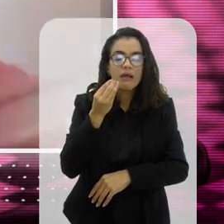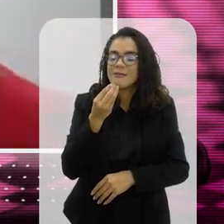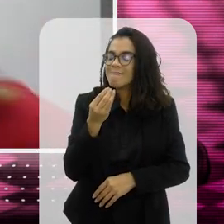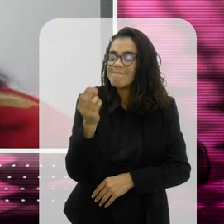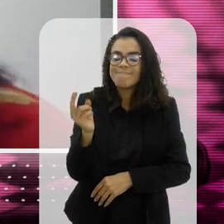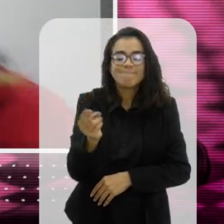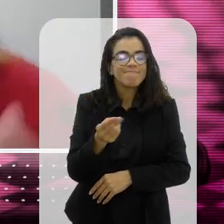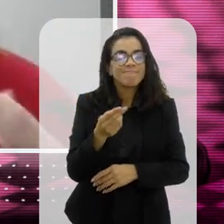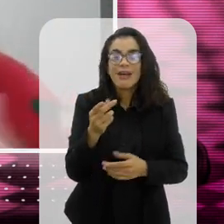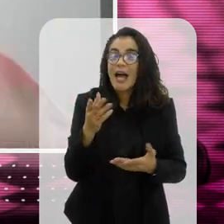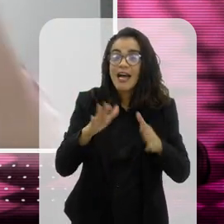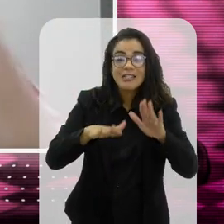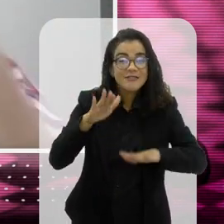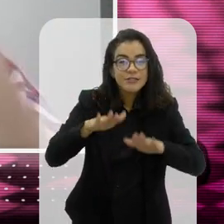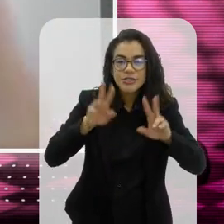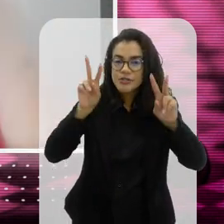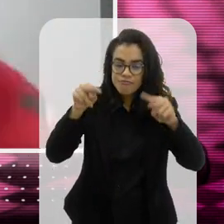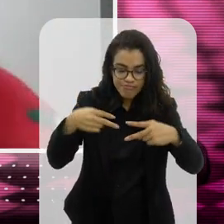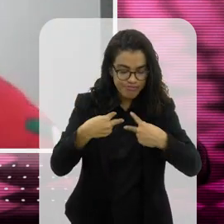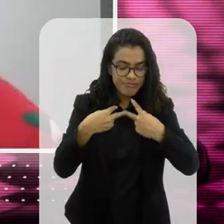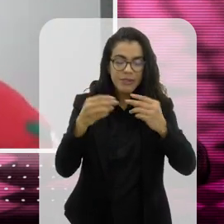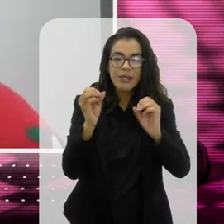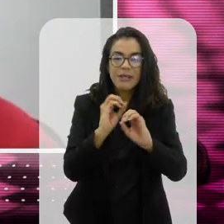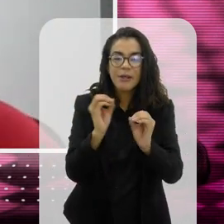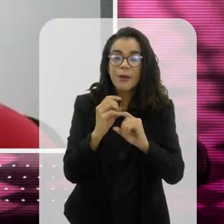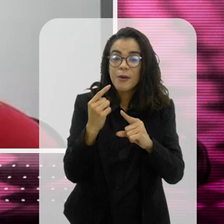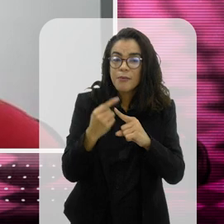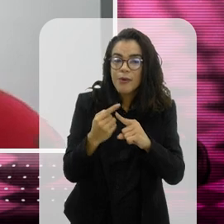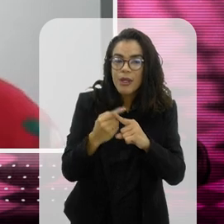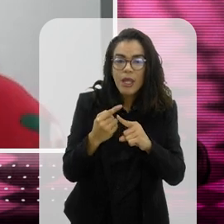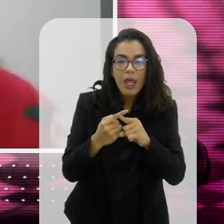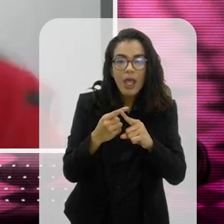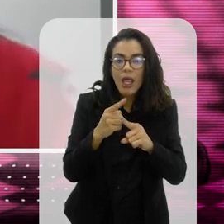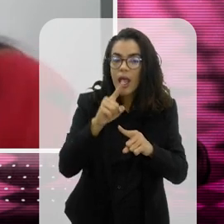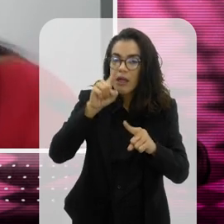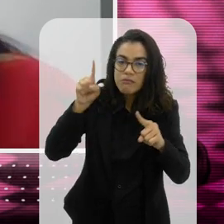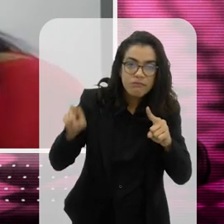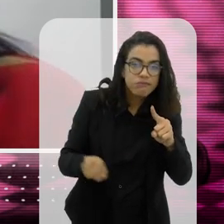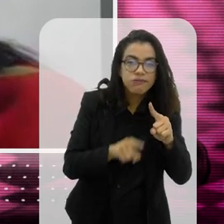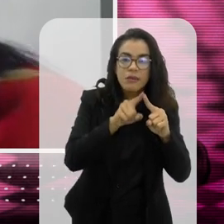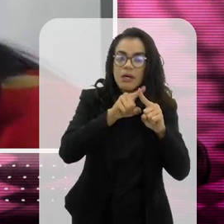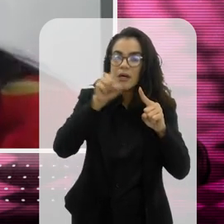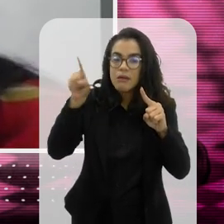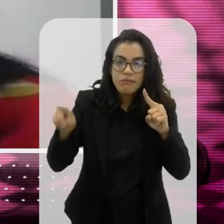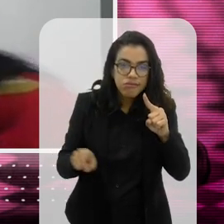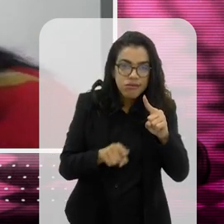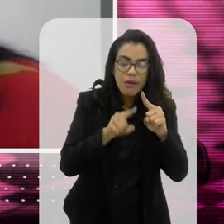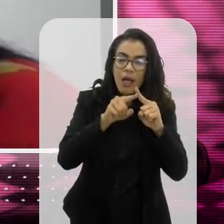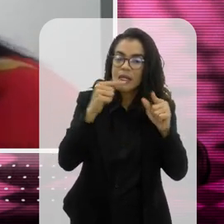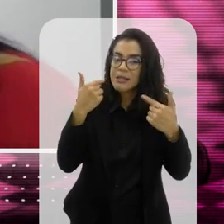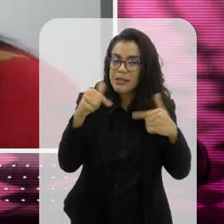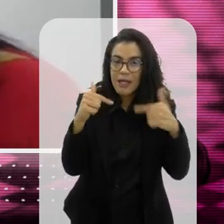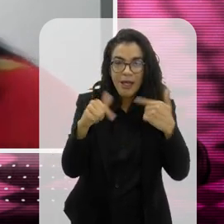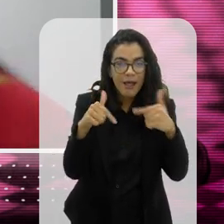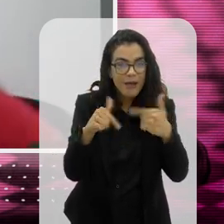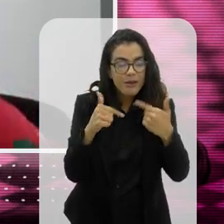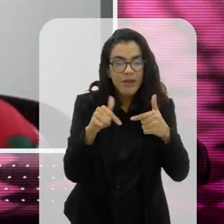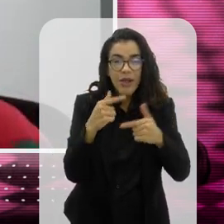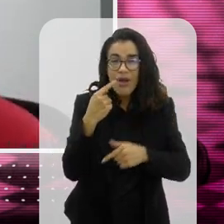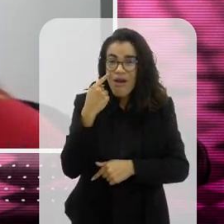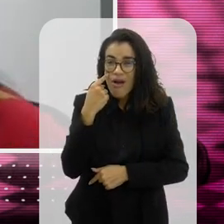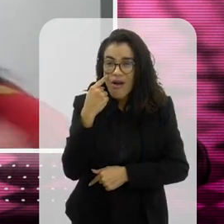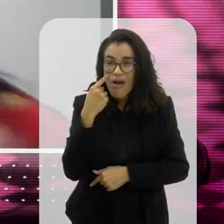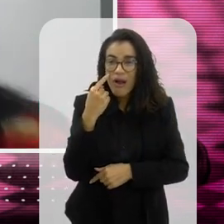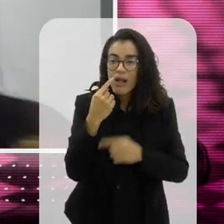tentar distribuir, assim, mas às vezes a gente não se enxerga, né? Por quê? Porque a gente está nessa roda viva de, ao mesmo tempo,